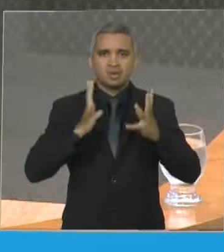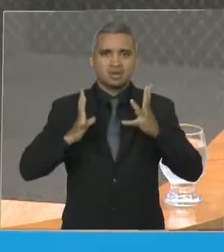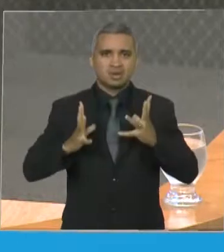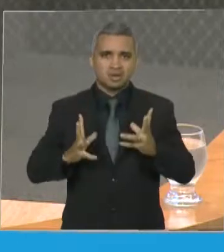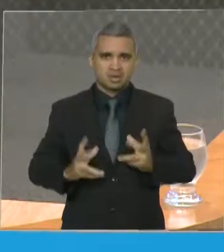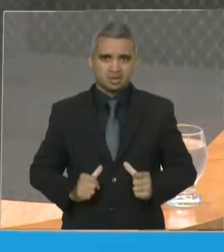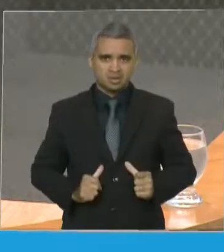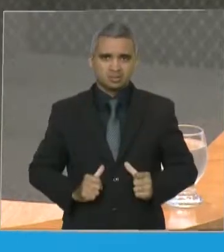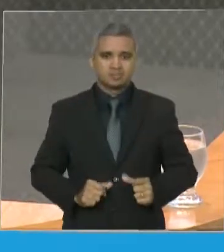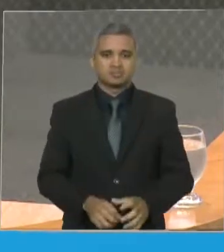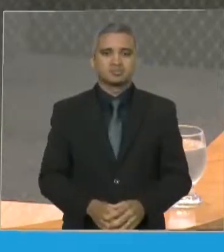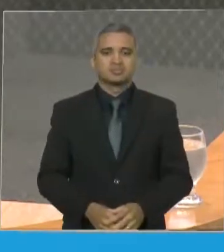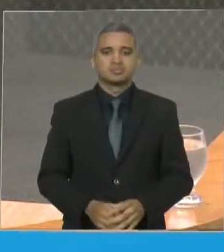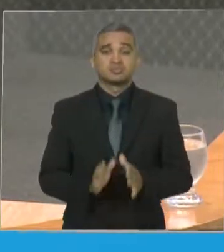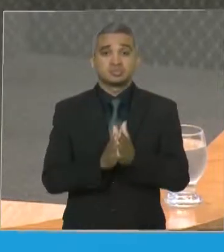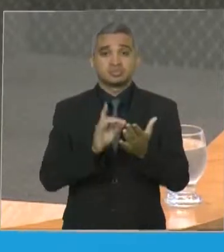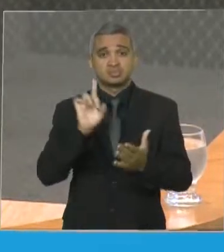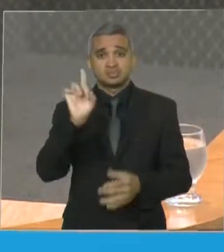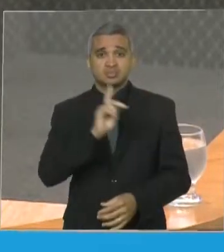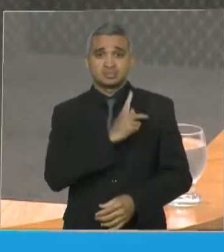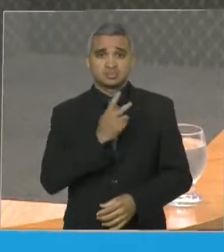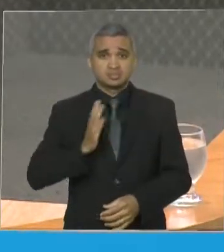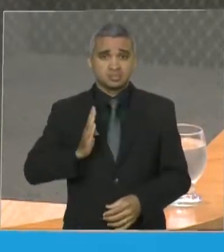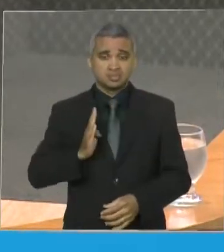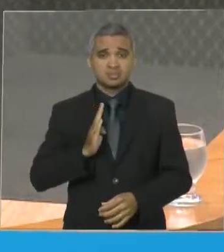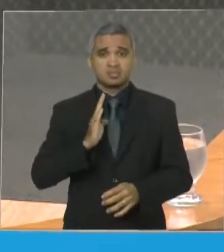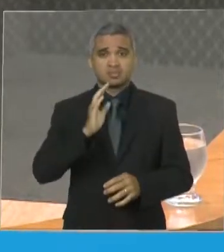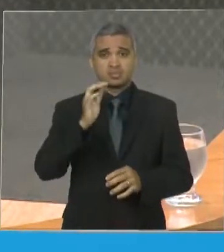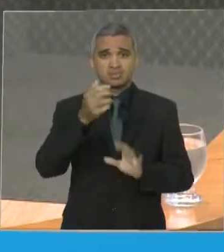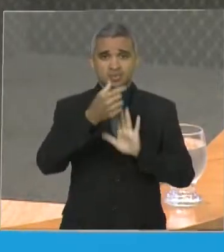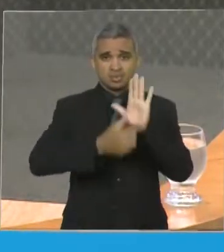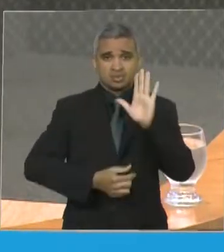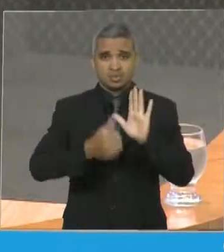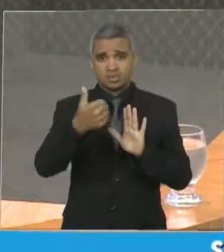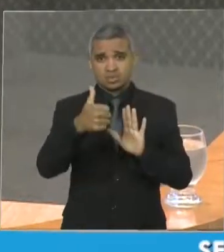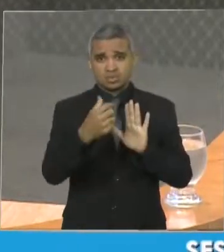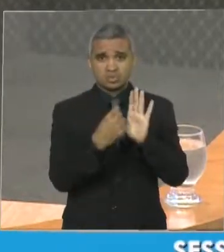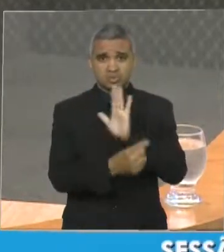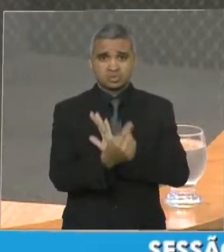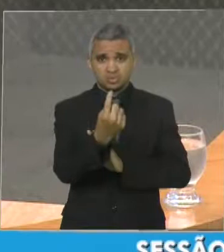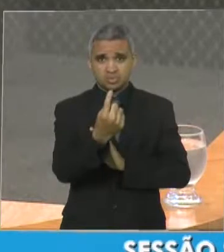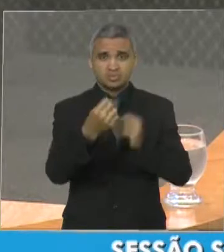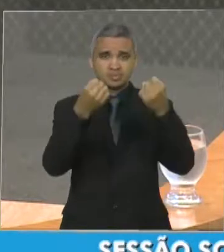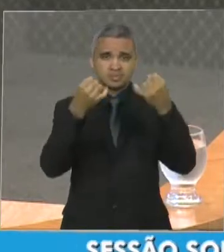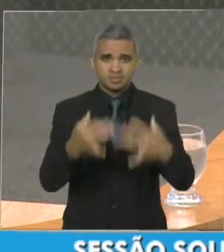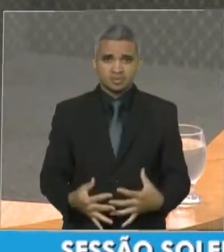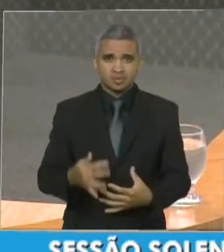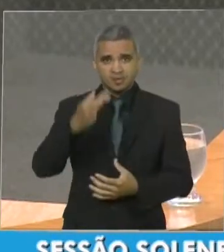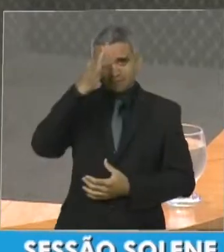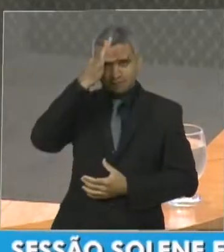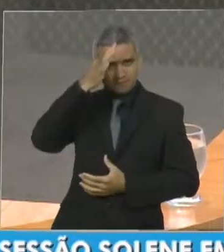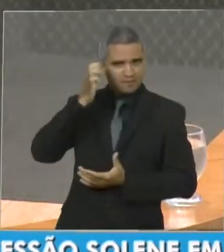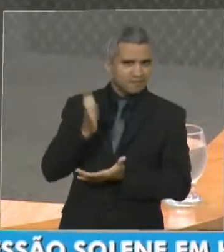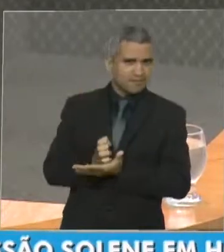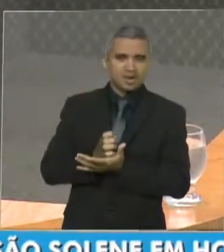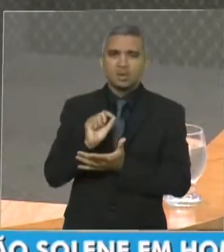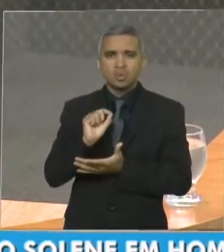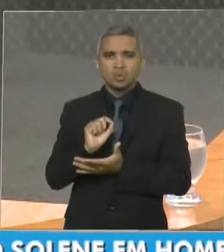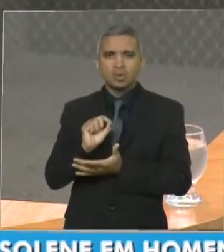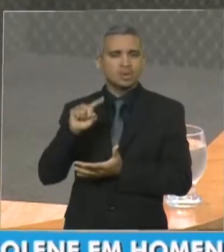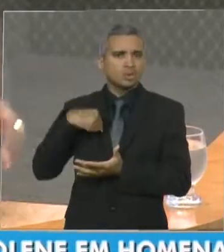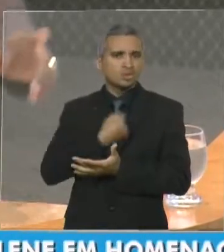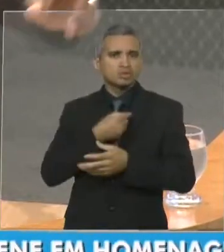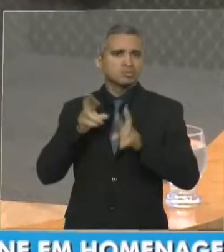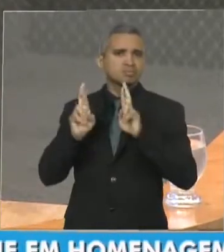Hebreus 11, 1 diz assim: ora, a fé é o firme fundamento das coisas que se esperam, irmão Estrela, Tenente Estrela. E